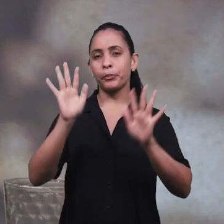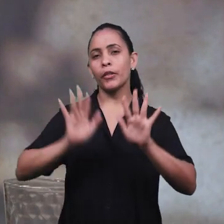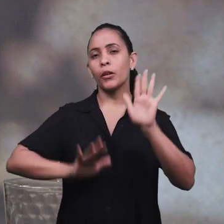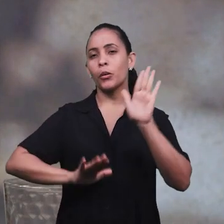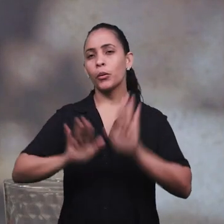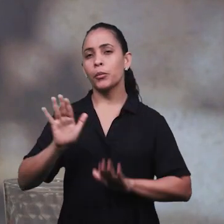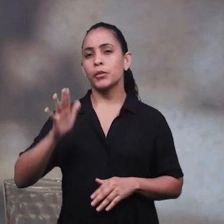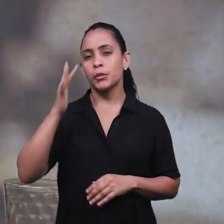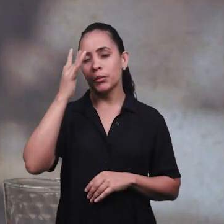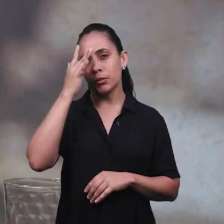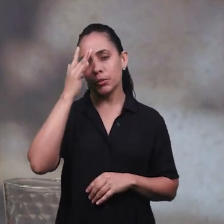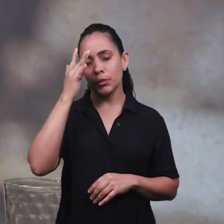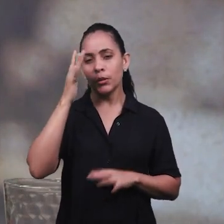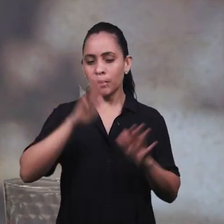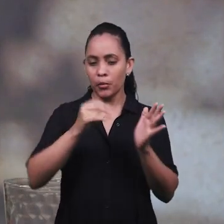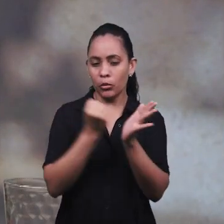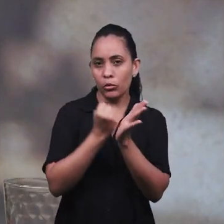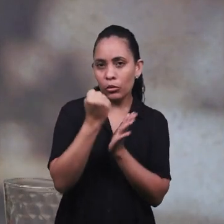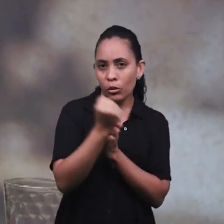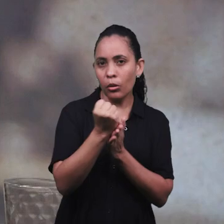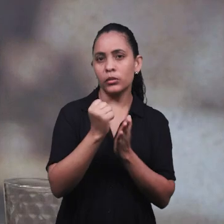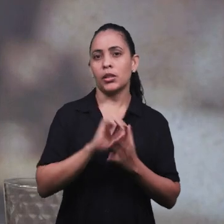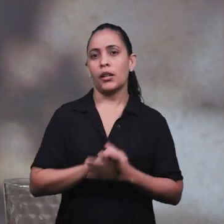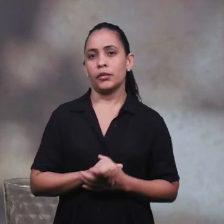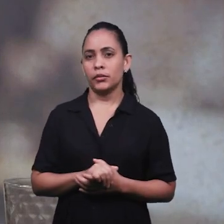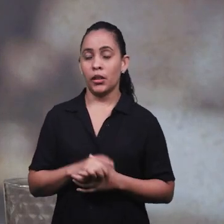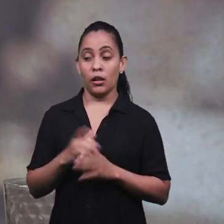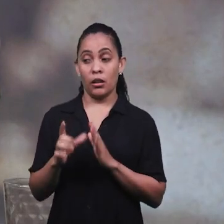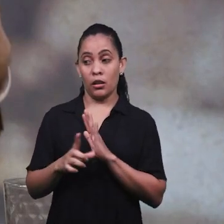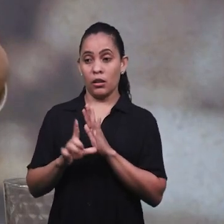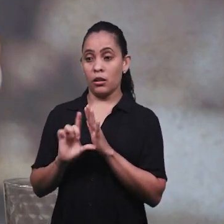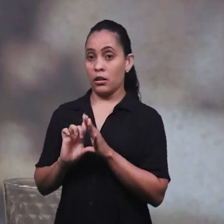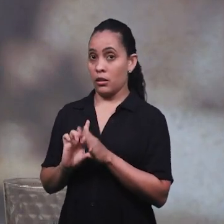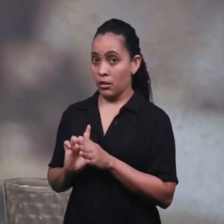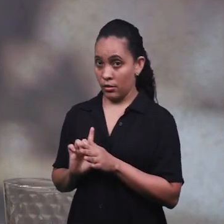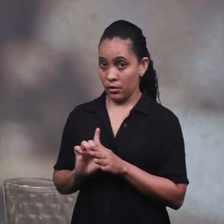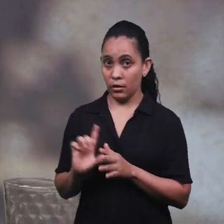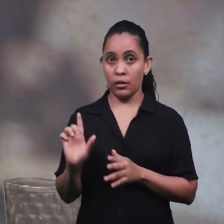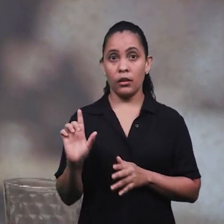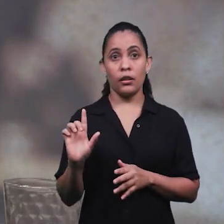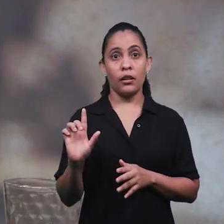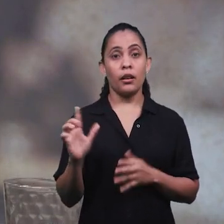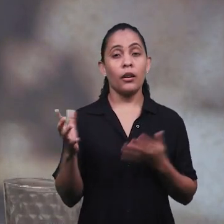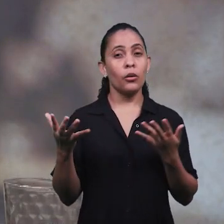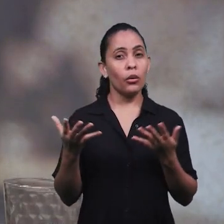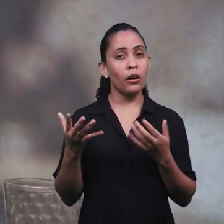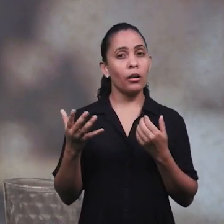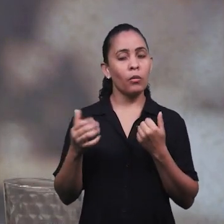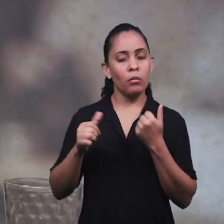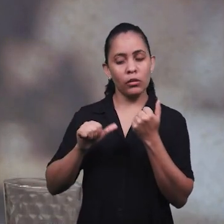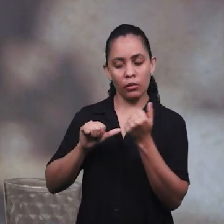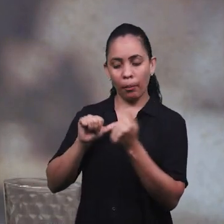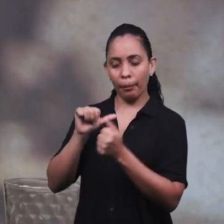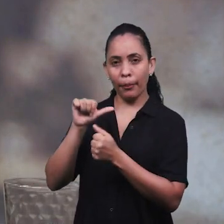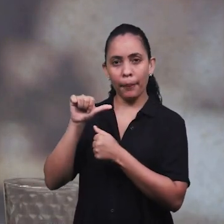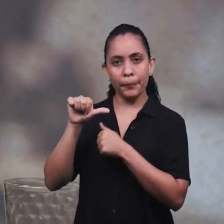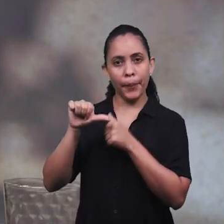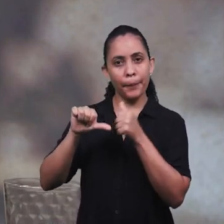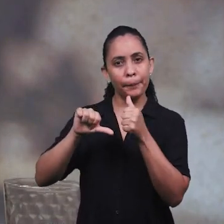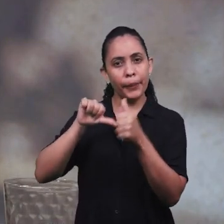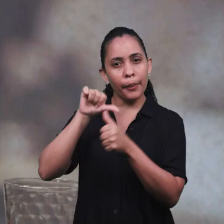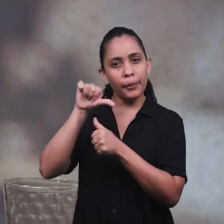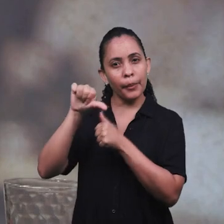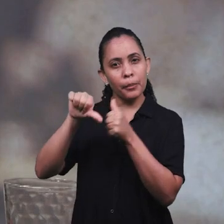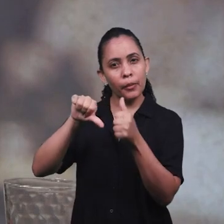algumas espécies de contratos que antes eram praticados começam a mudar, começam a